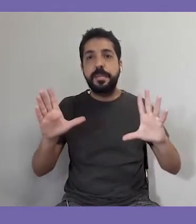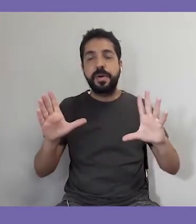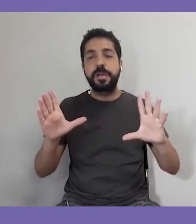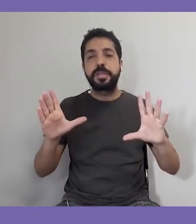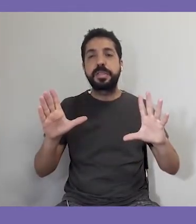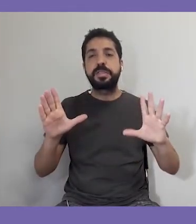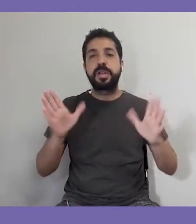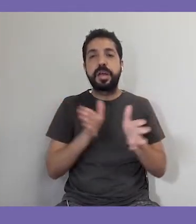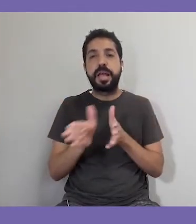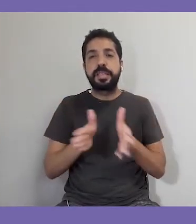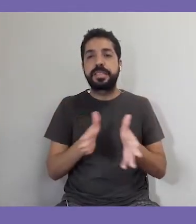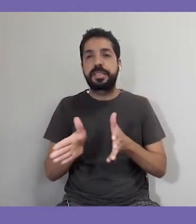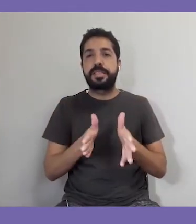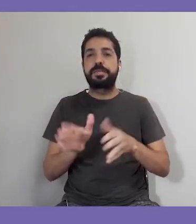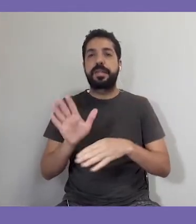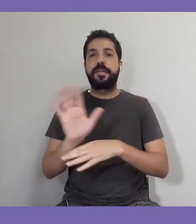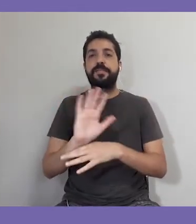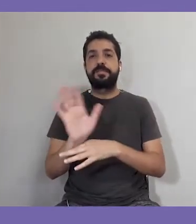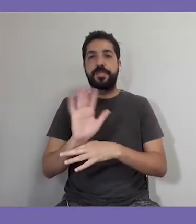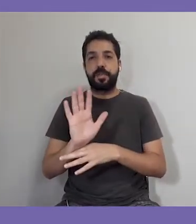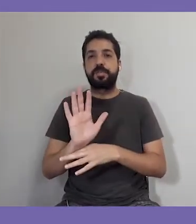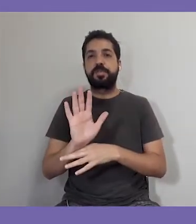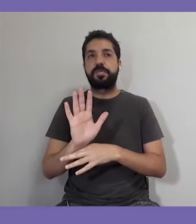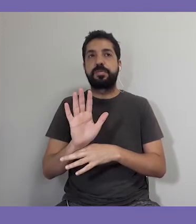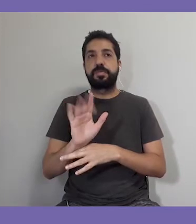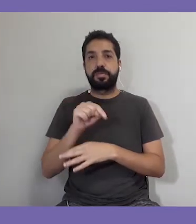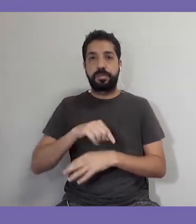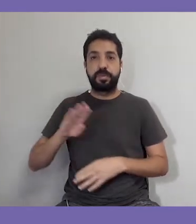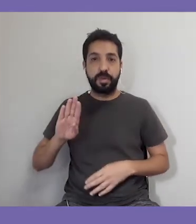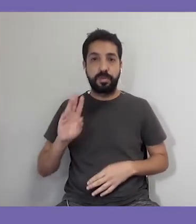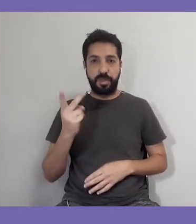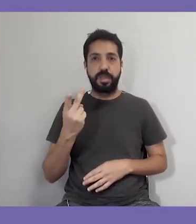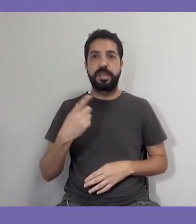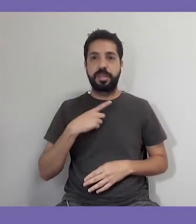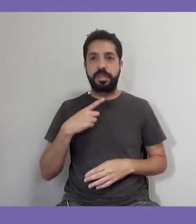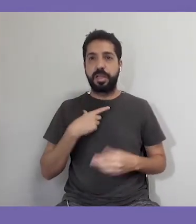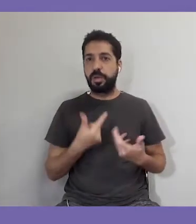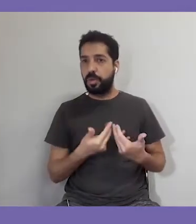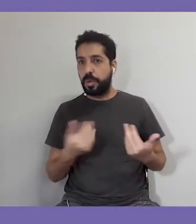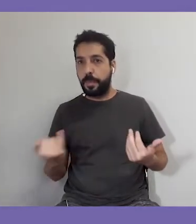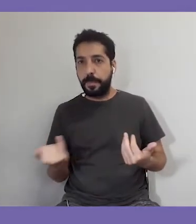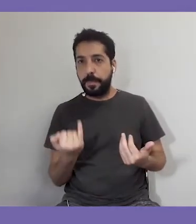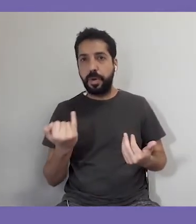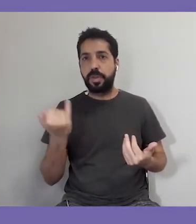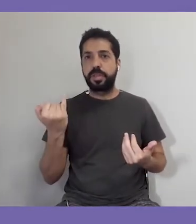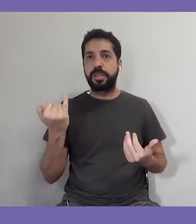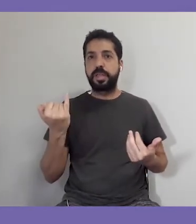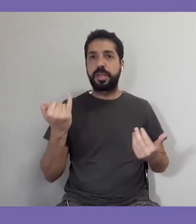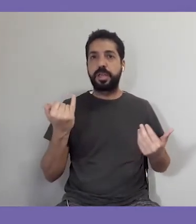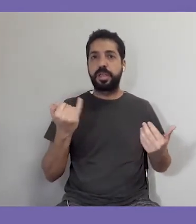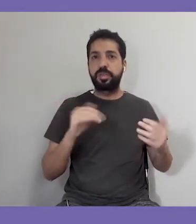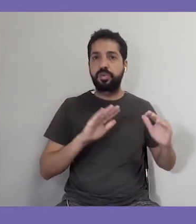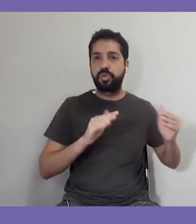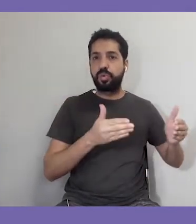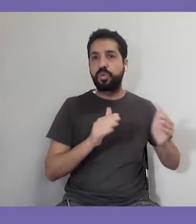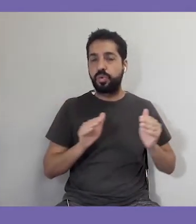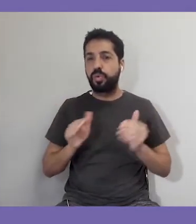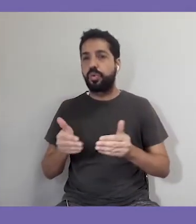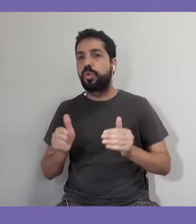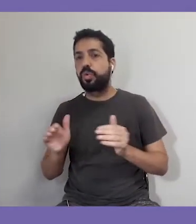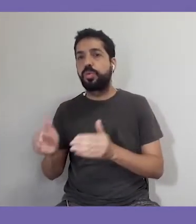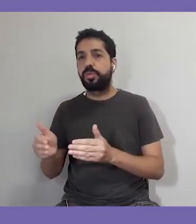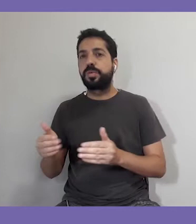filmes. Aqui em Belo Horizonte, a gente tem iniciativas importantes nesse sentido, como cineclubes ligados